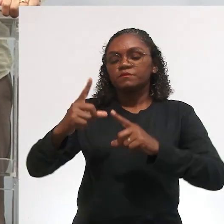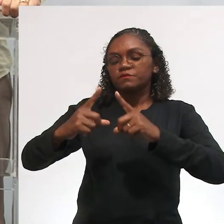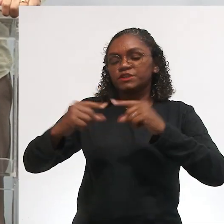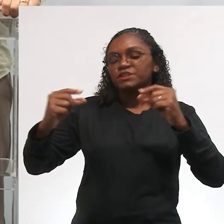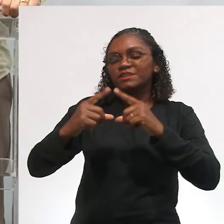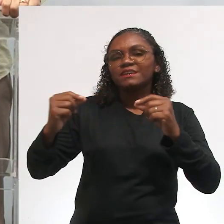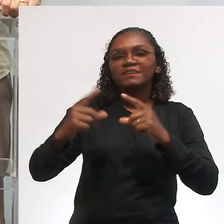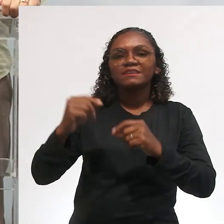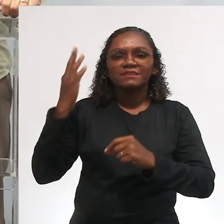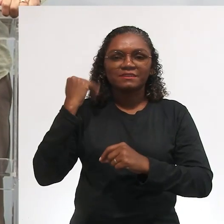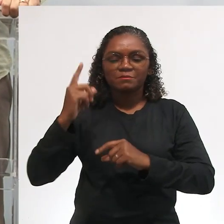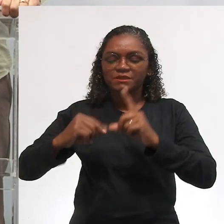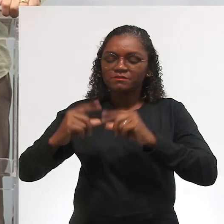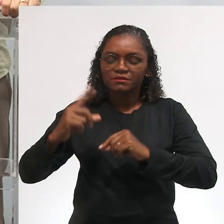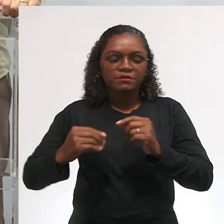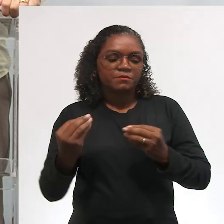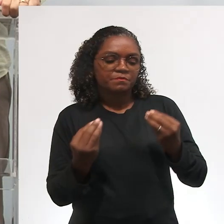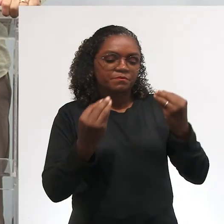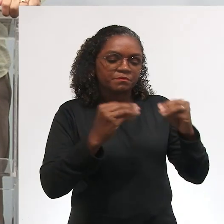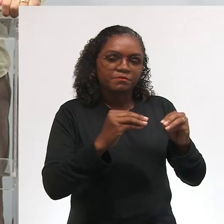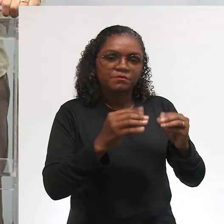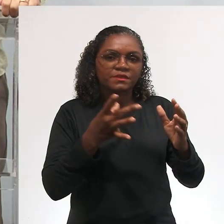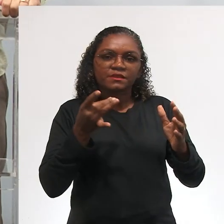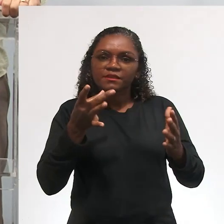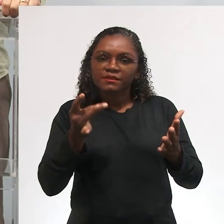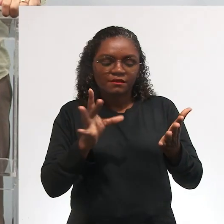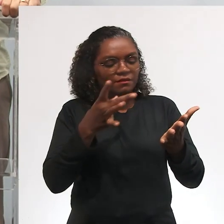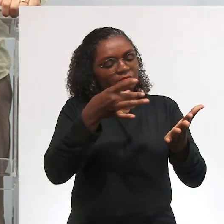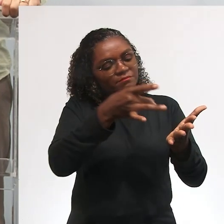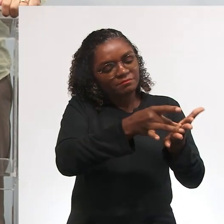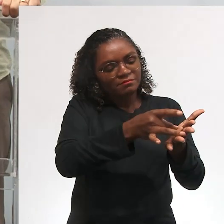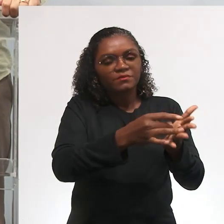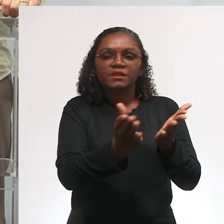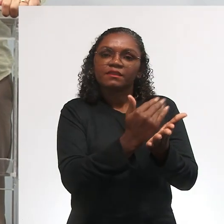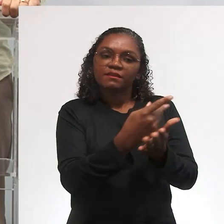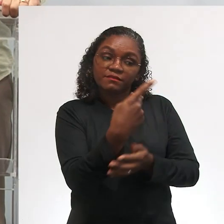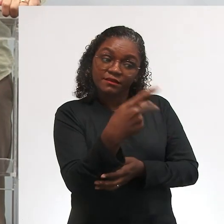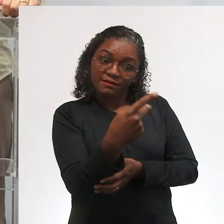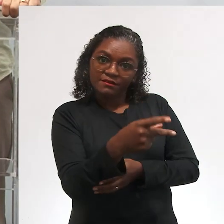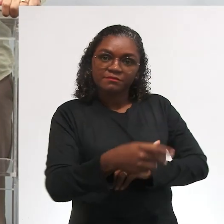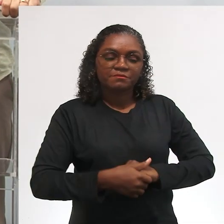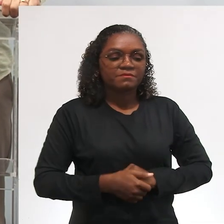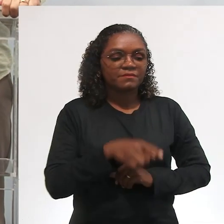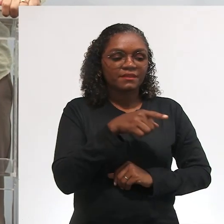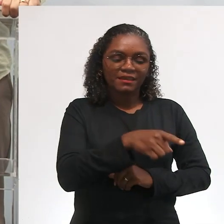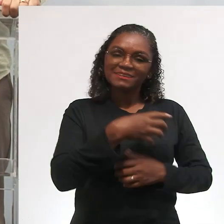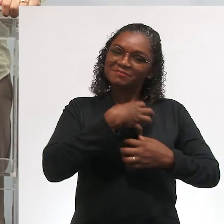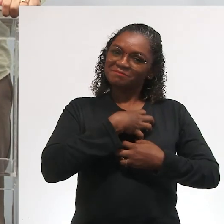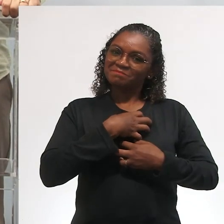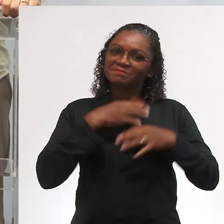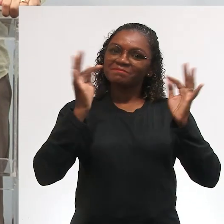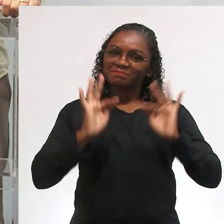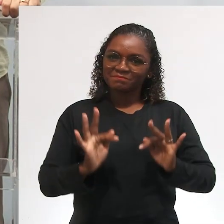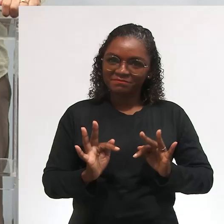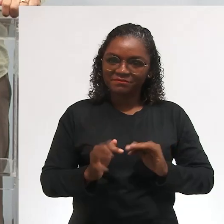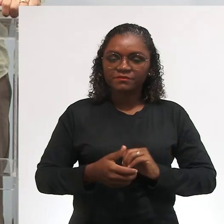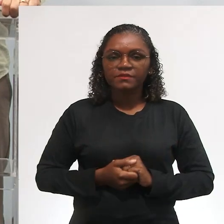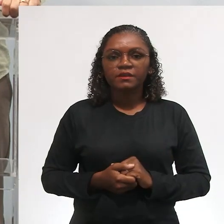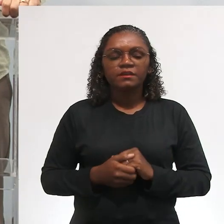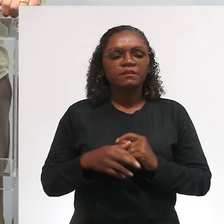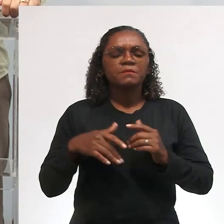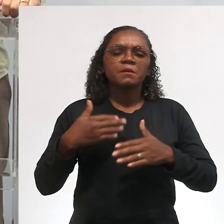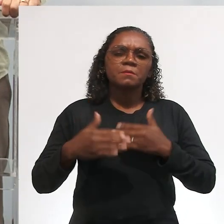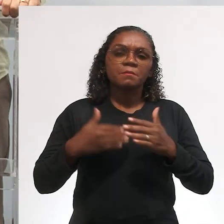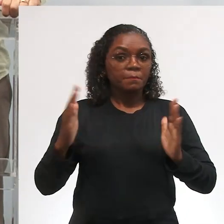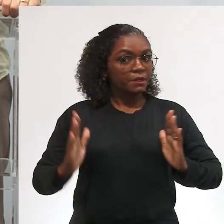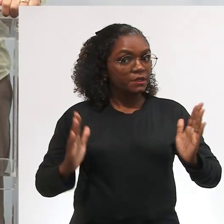aluno, e o aluno vai contabilizando isso. No final de um determinado tempo, aquele sistema de fichas,